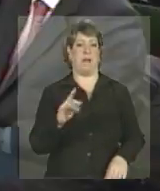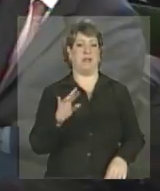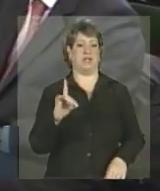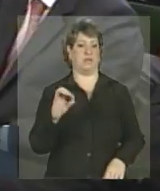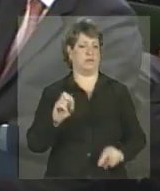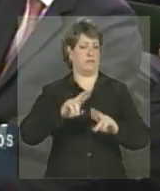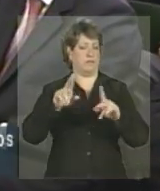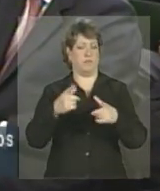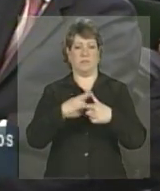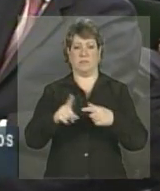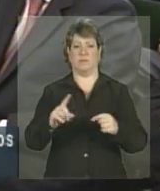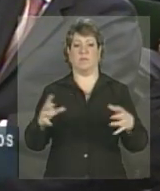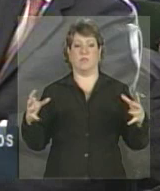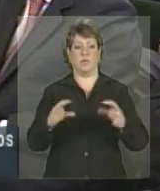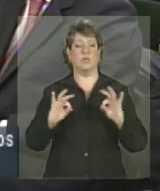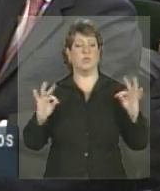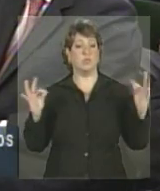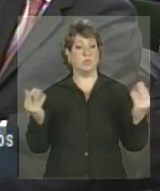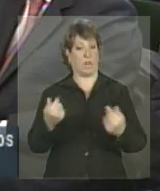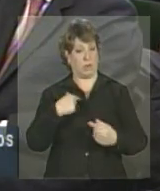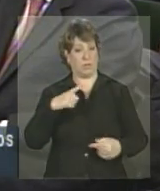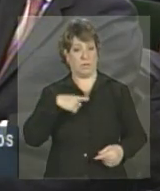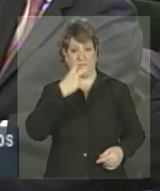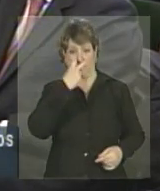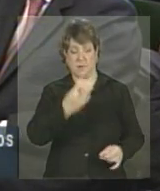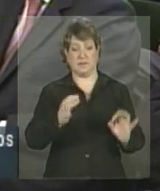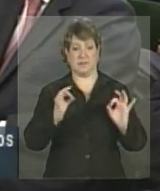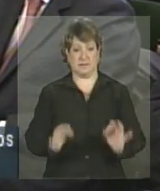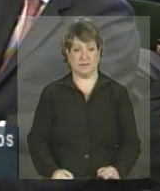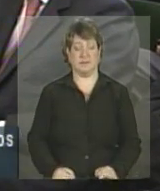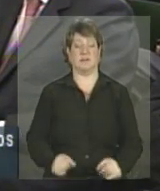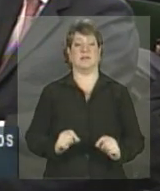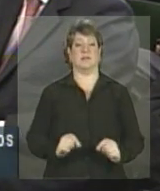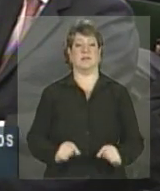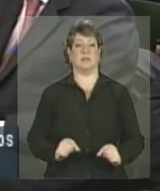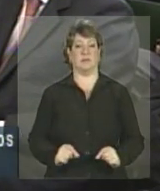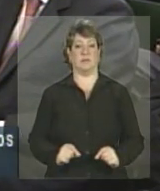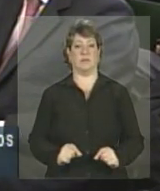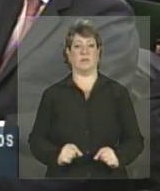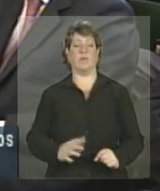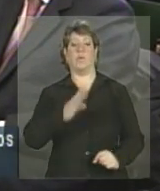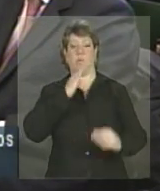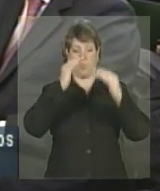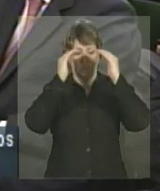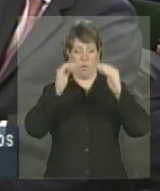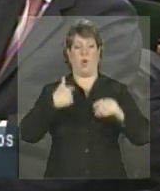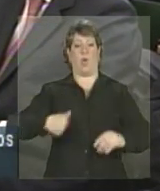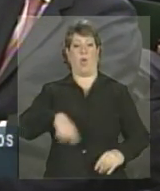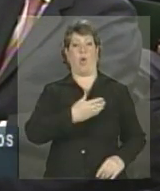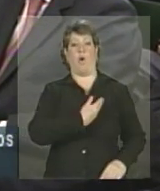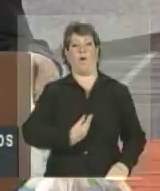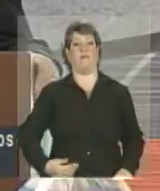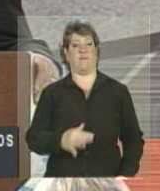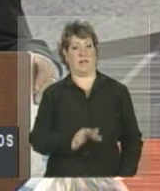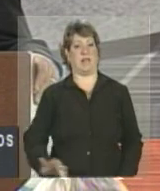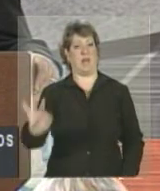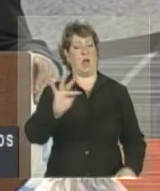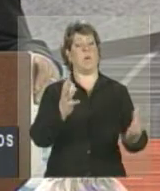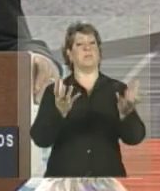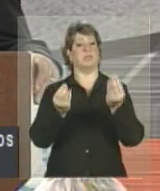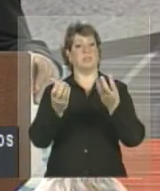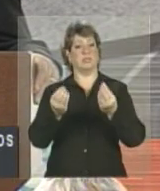tenho recolhido, é o reconhecimento que o nosso governo federal